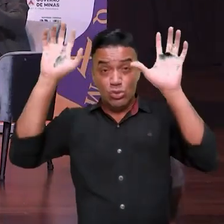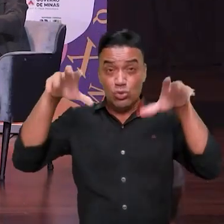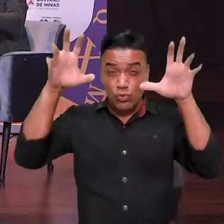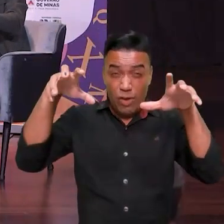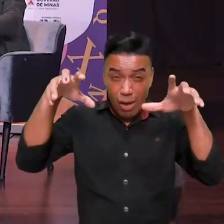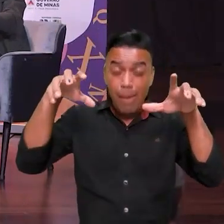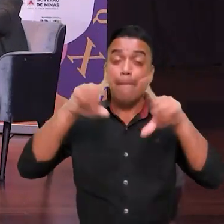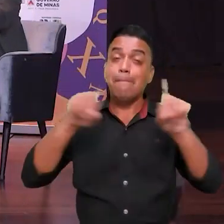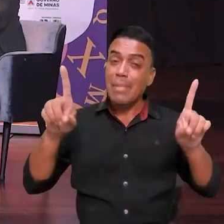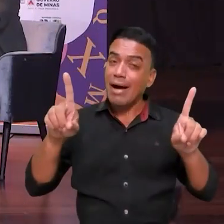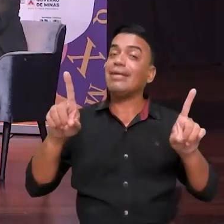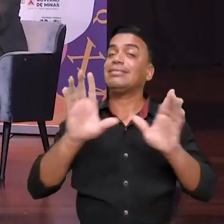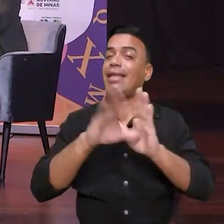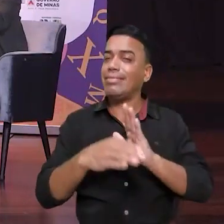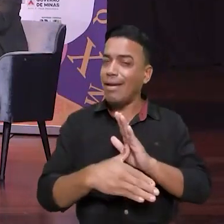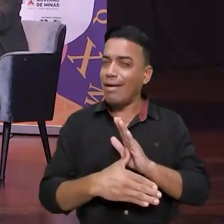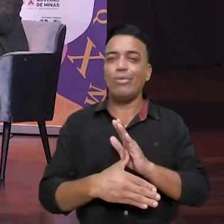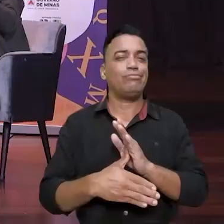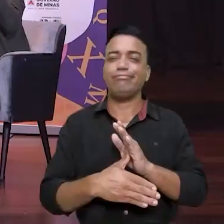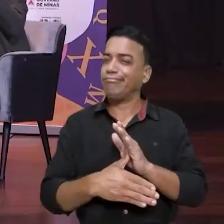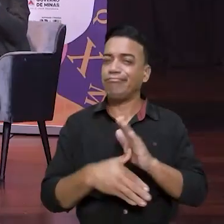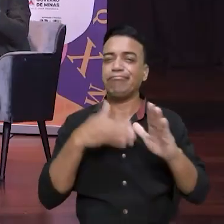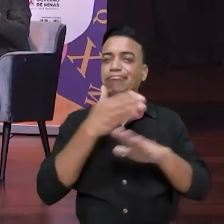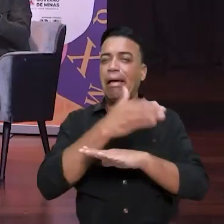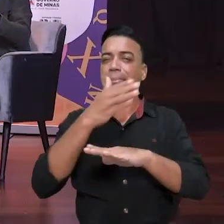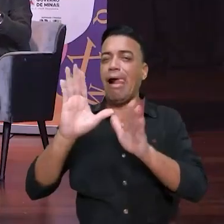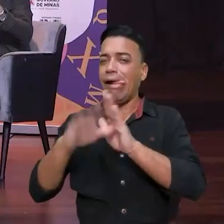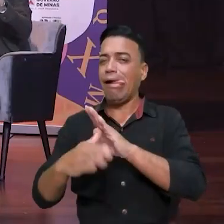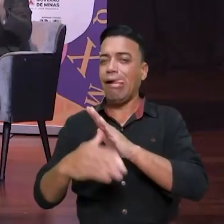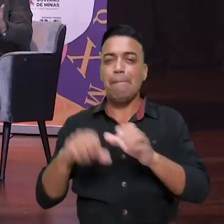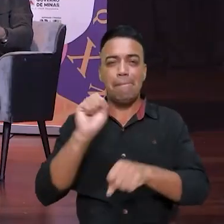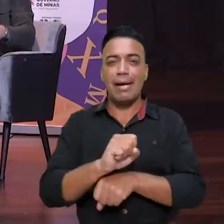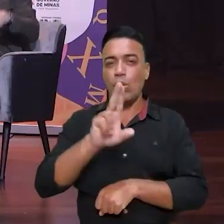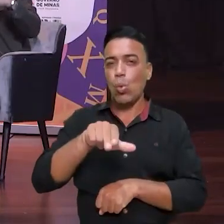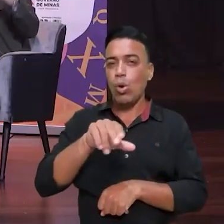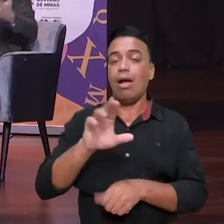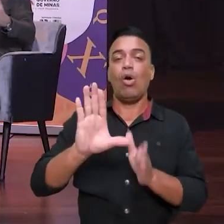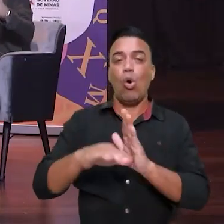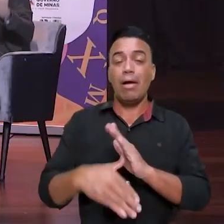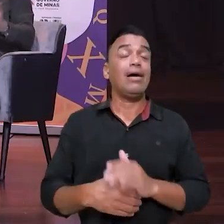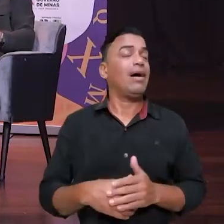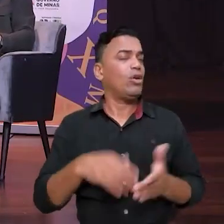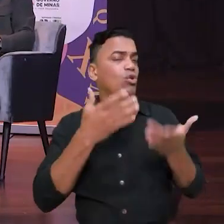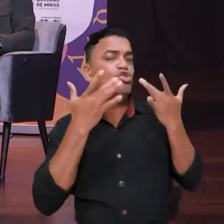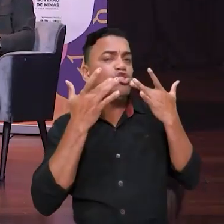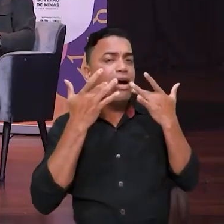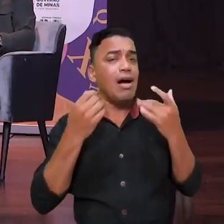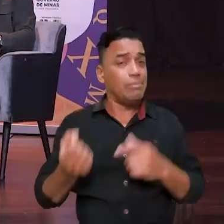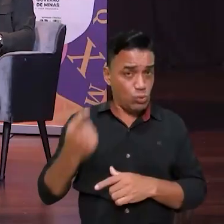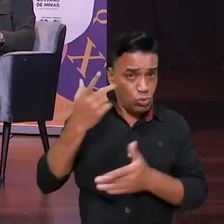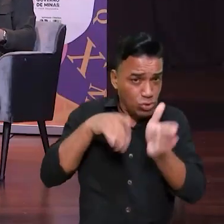os ladrões não usaram guarda-chuvas. E eu achei isso muito genial, né? No momento em que estava estudando teatro do absurdo, eu achei isso muito